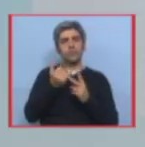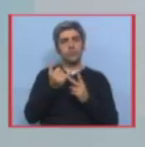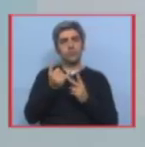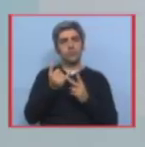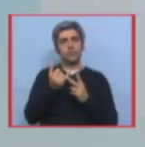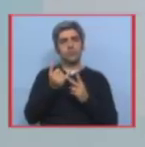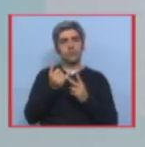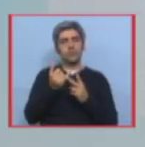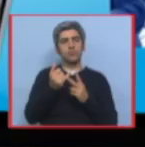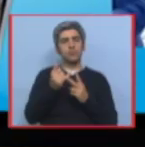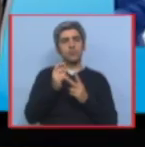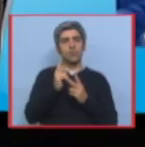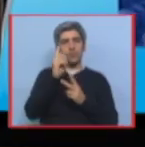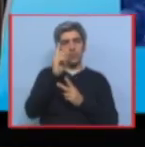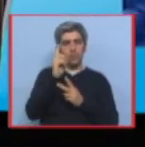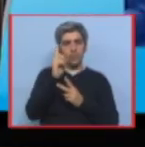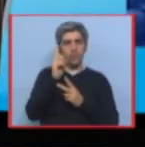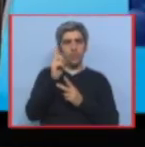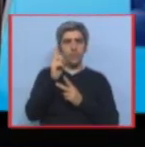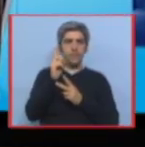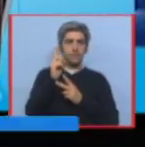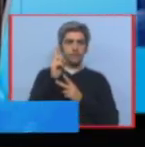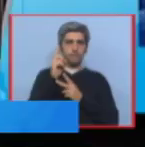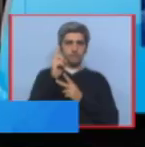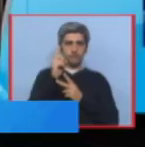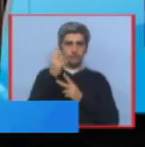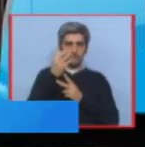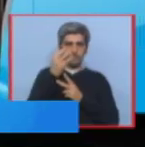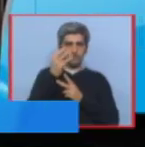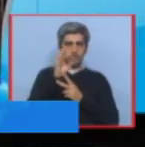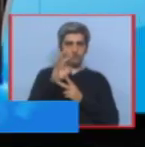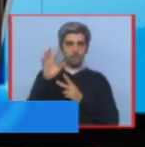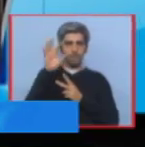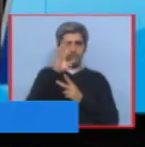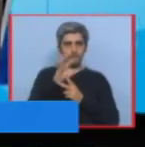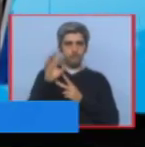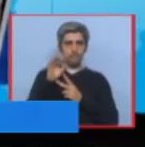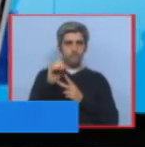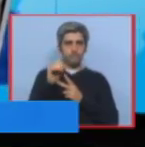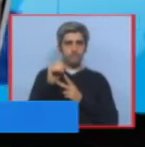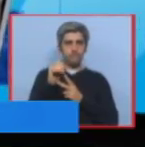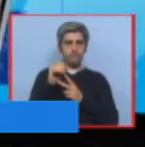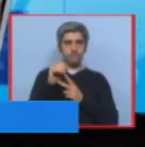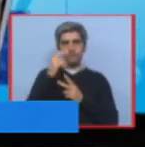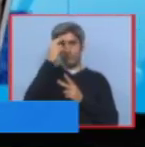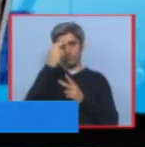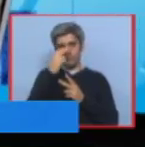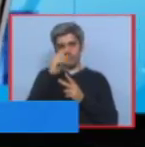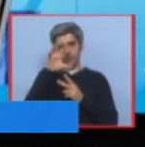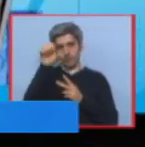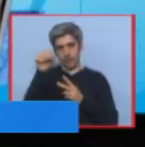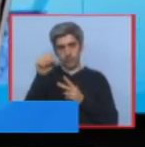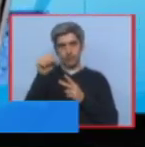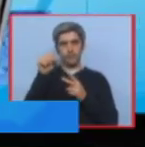O segundo foi na Zona Norte, portanto centrou-se à volta do Porto, que abrange Guimarães,